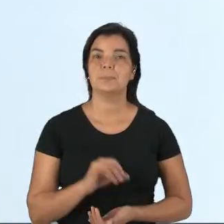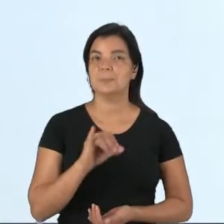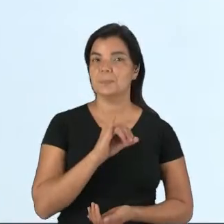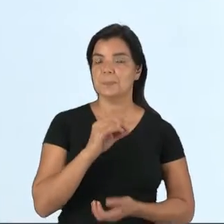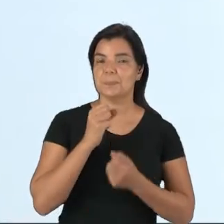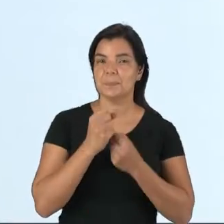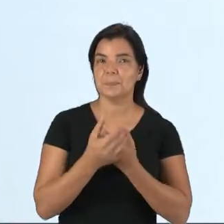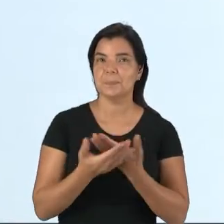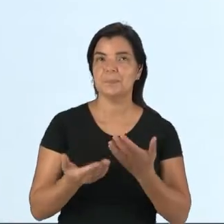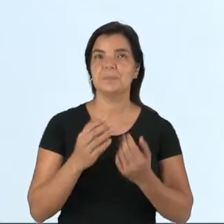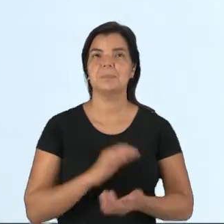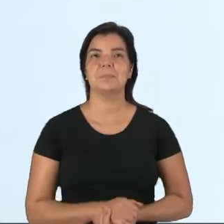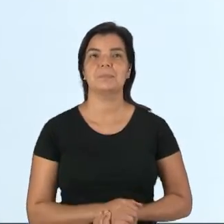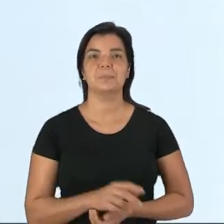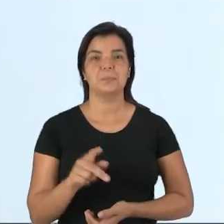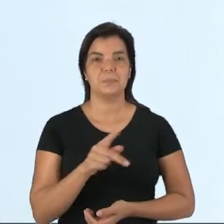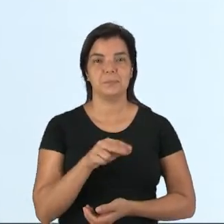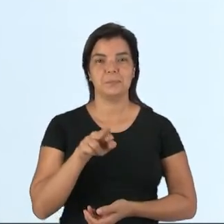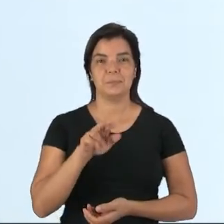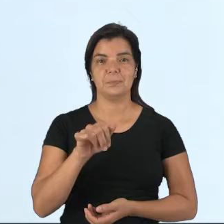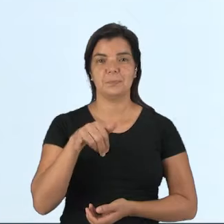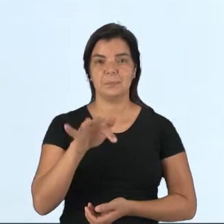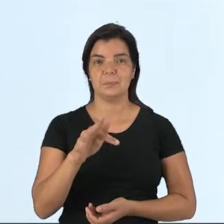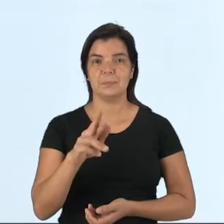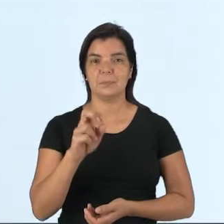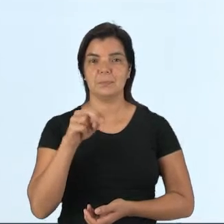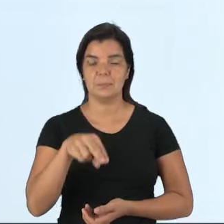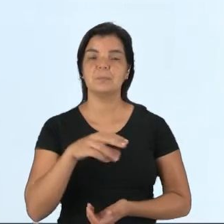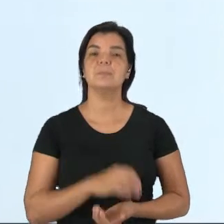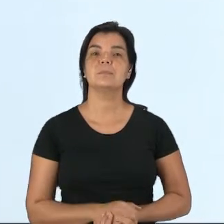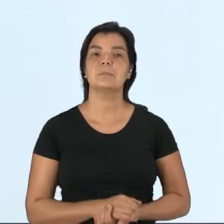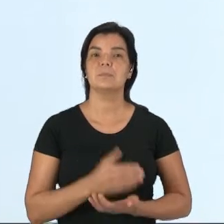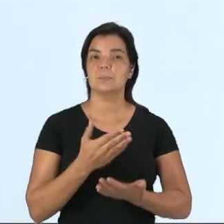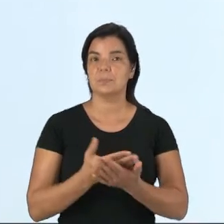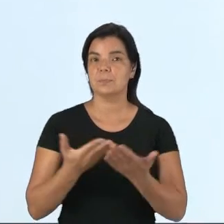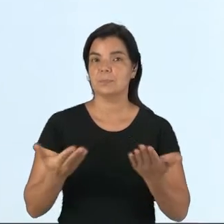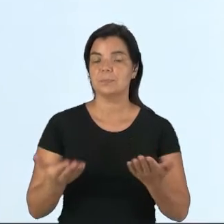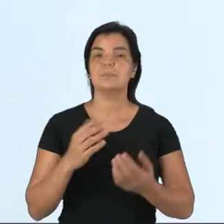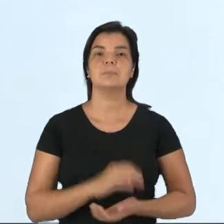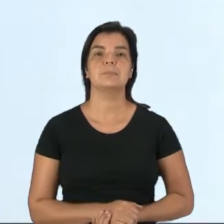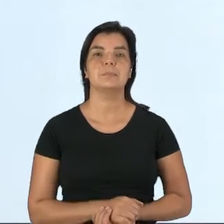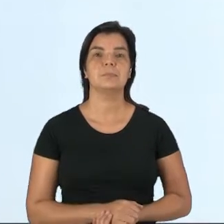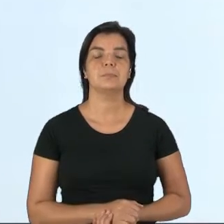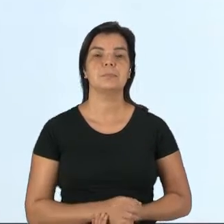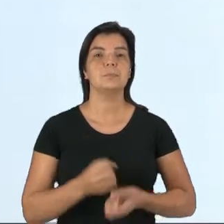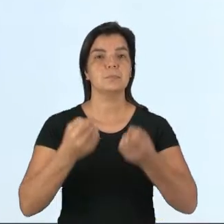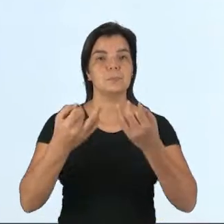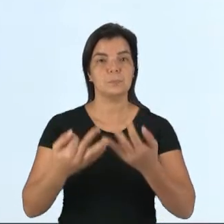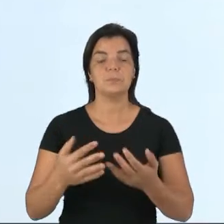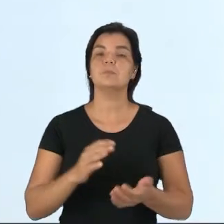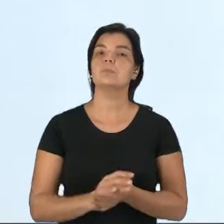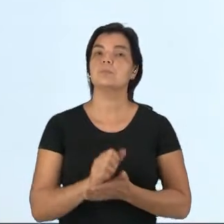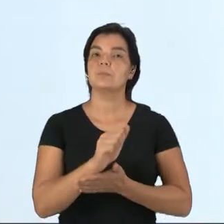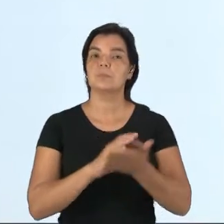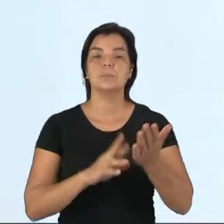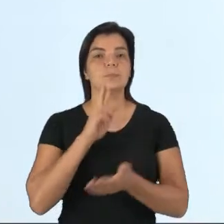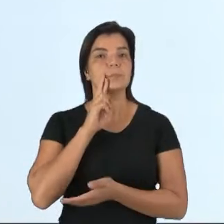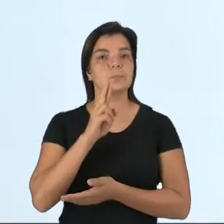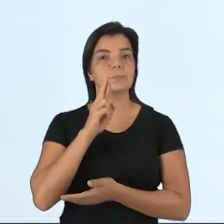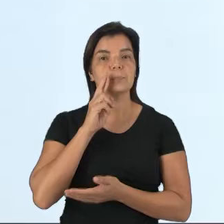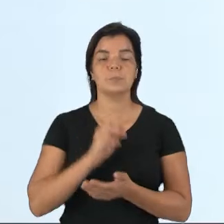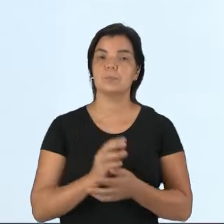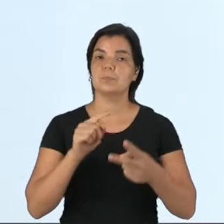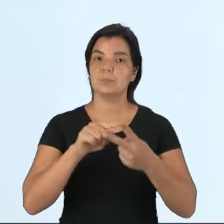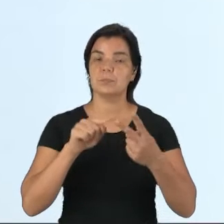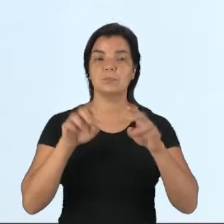Olá pessoal, tudo bem? Aqui com vocês o professor Raifran. E na aula de hoje nós vamos trabalhar com situações envolvendo o sistema de